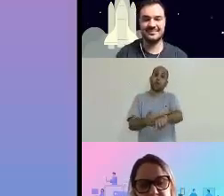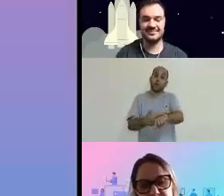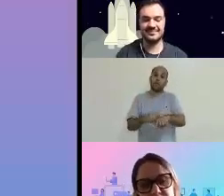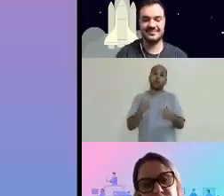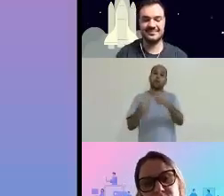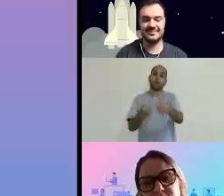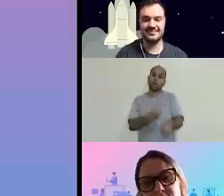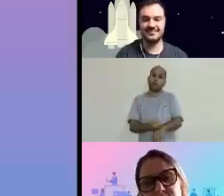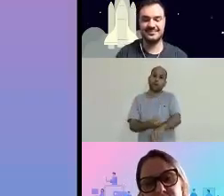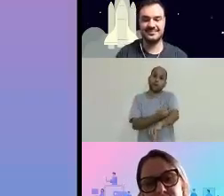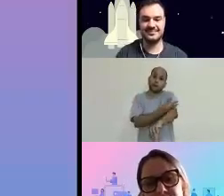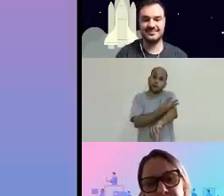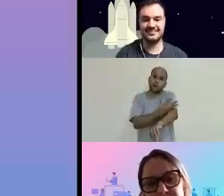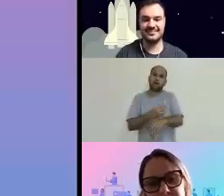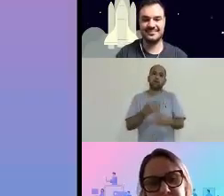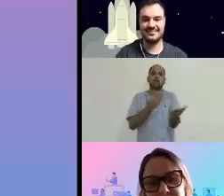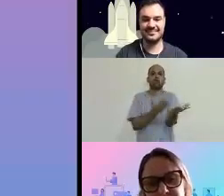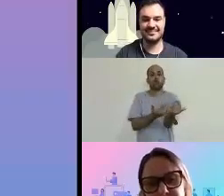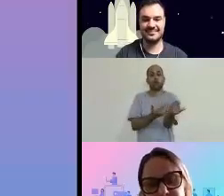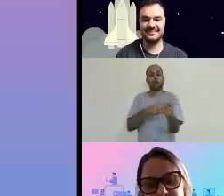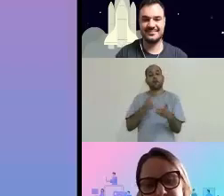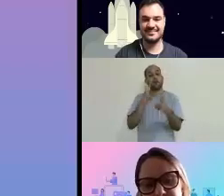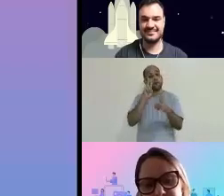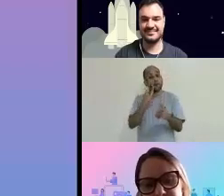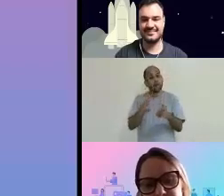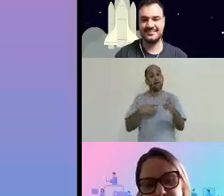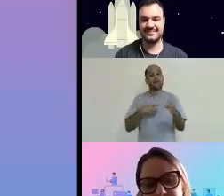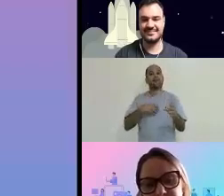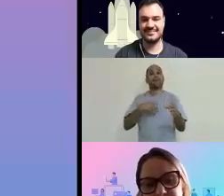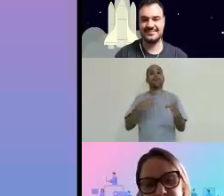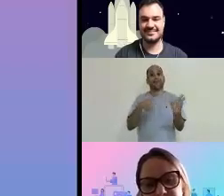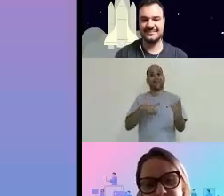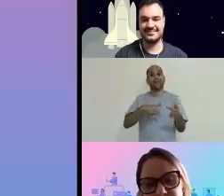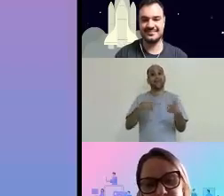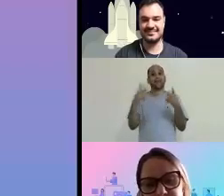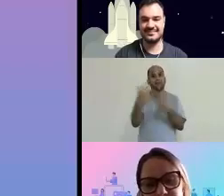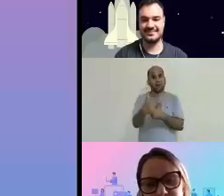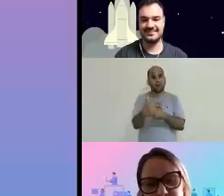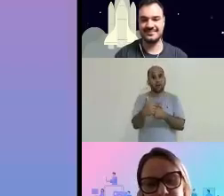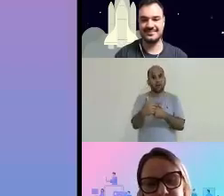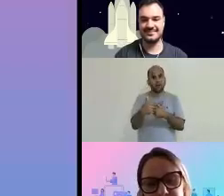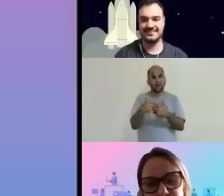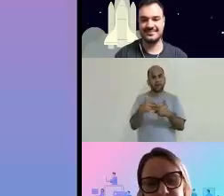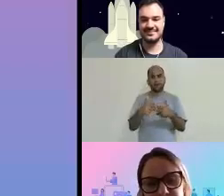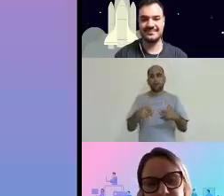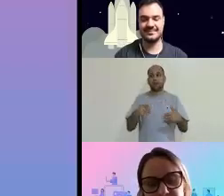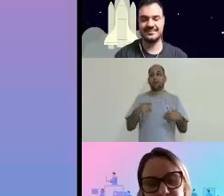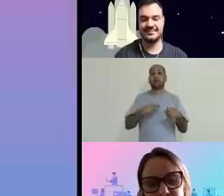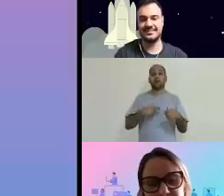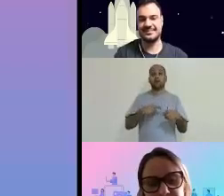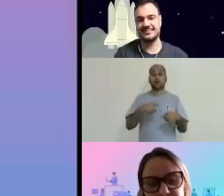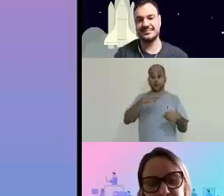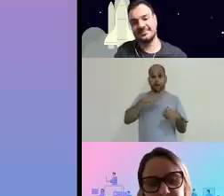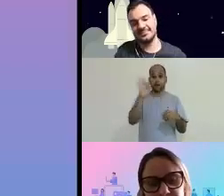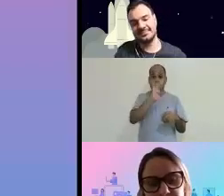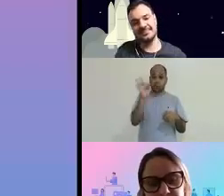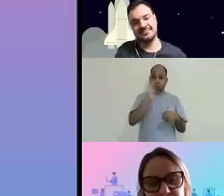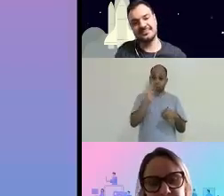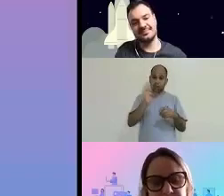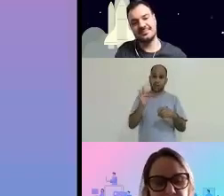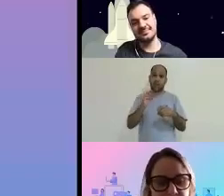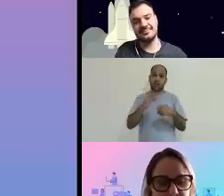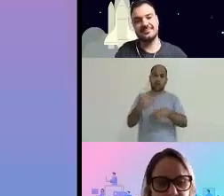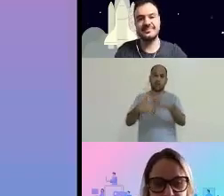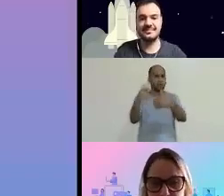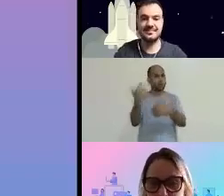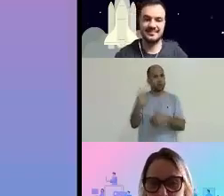a gente olha, você vê que tem uma lacuna, né? Que hoje a academia não está suprindo isso e o mercado já está exigindo, e cada vez